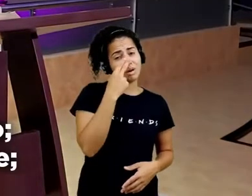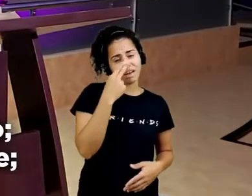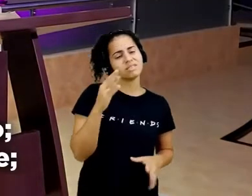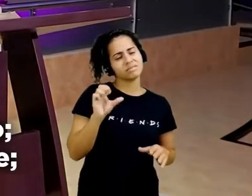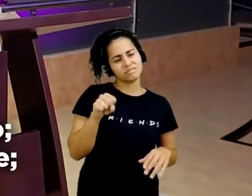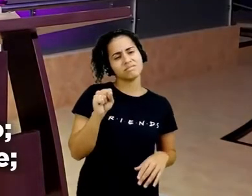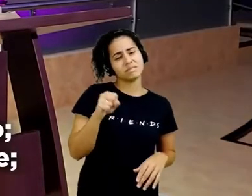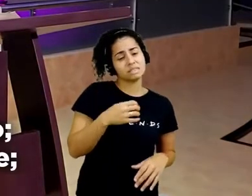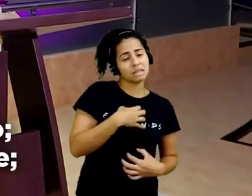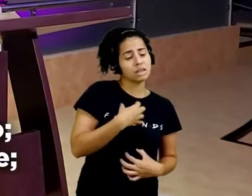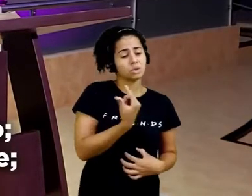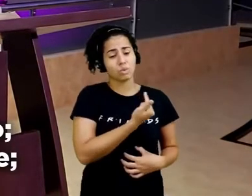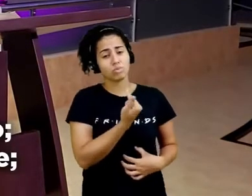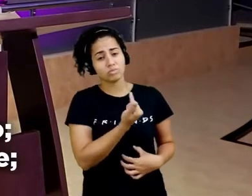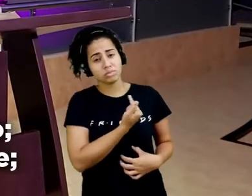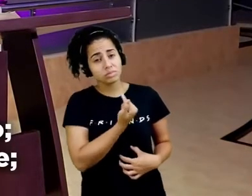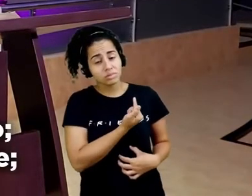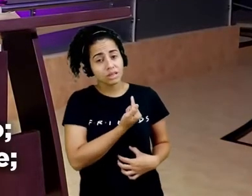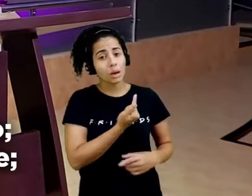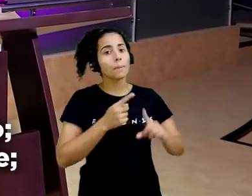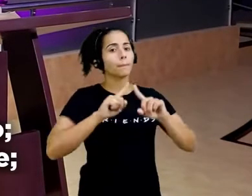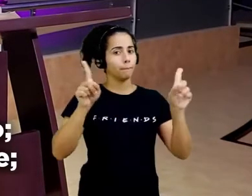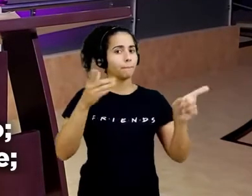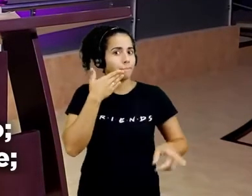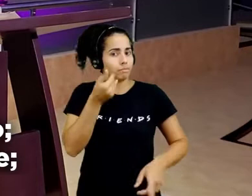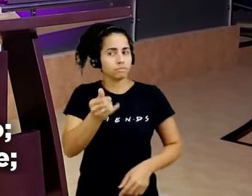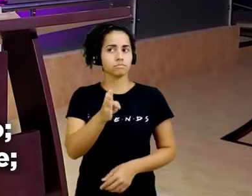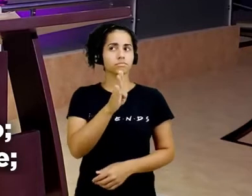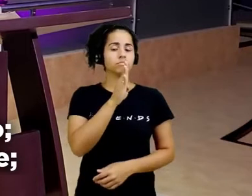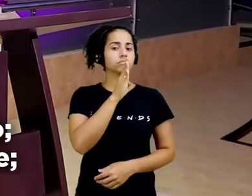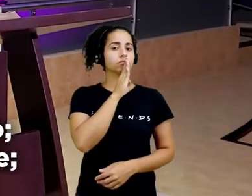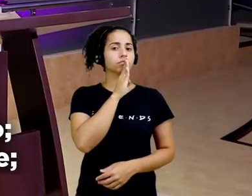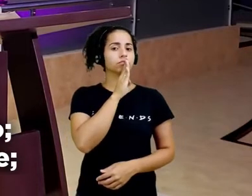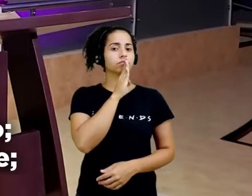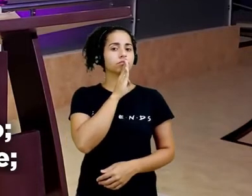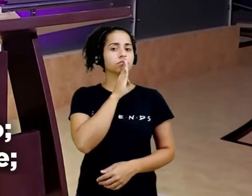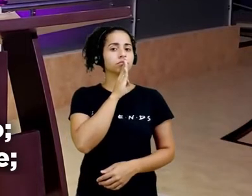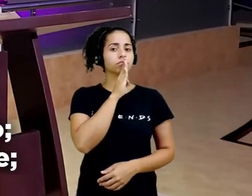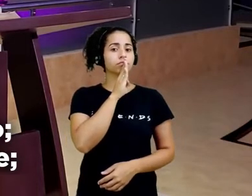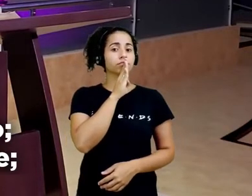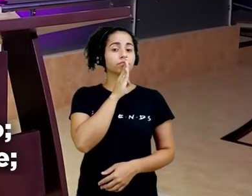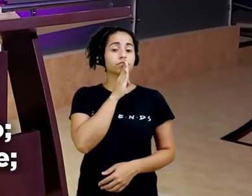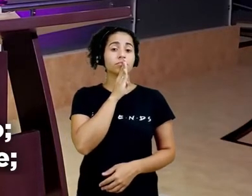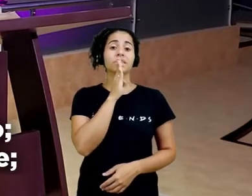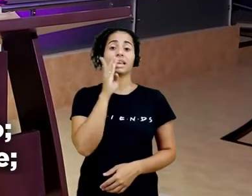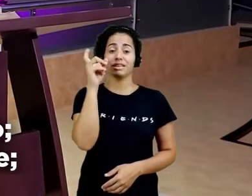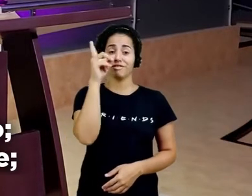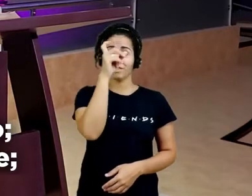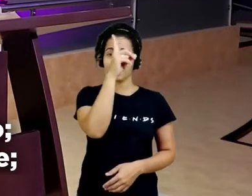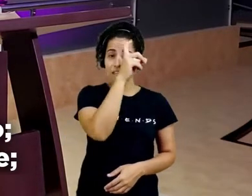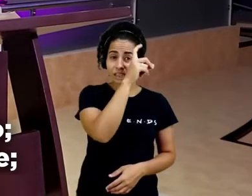Assente-se solitário e fique em silêncio, porquanto esse jugo Deus